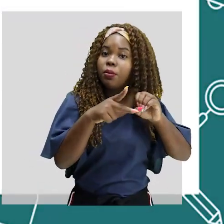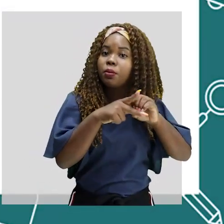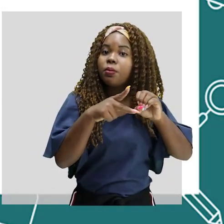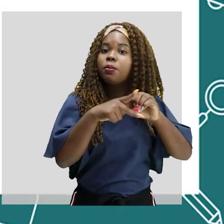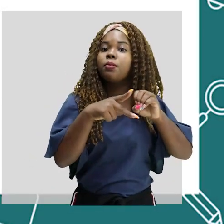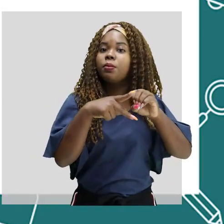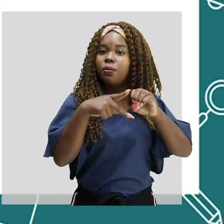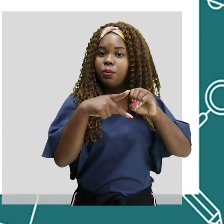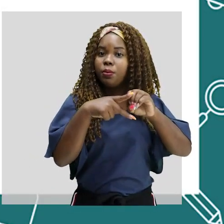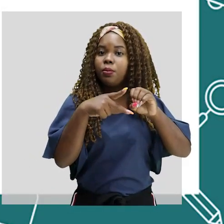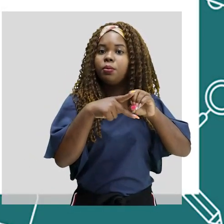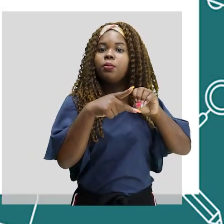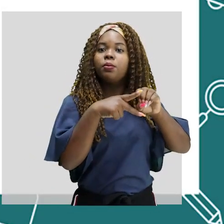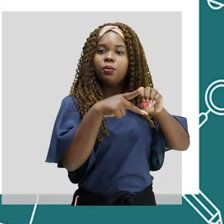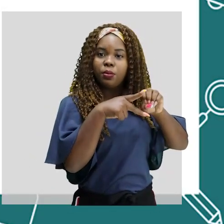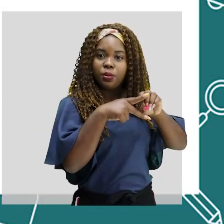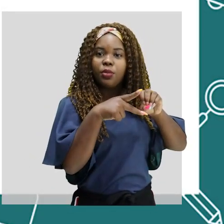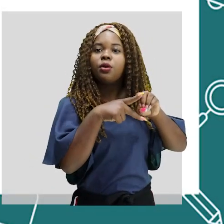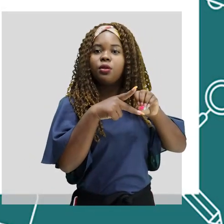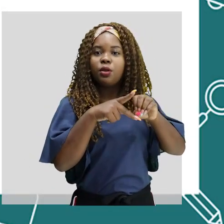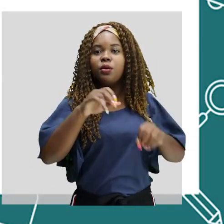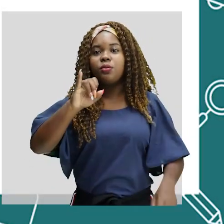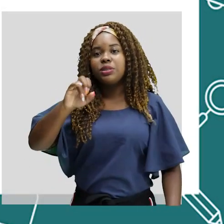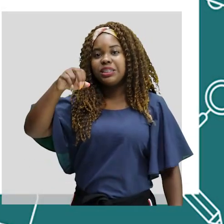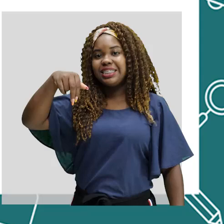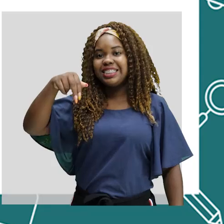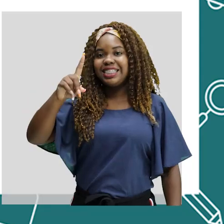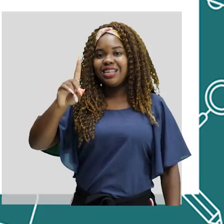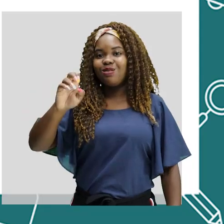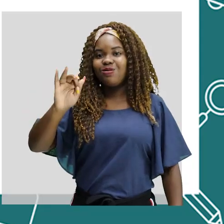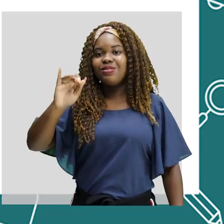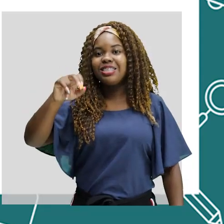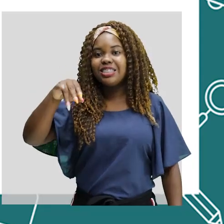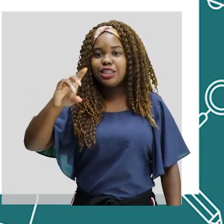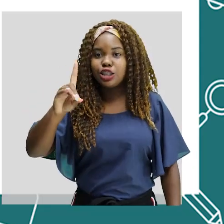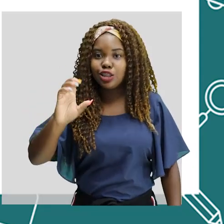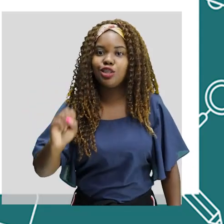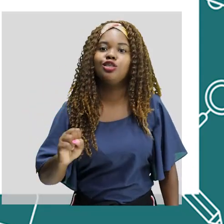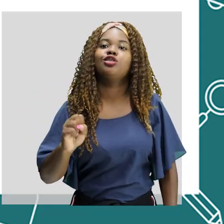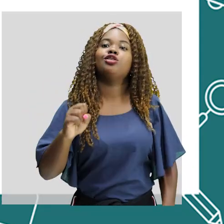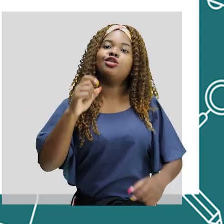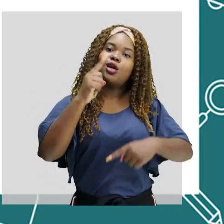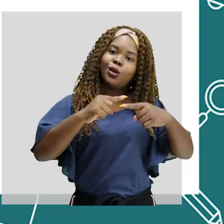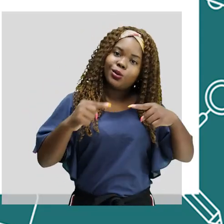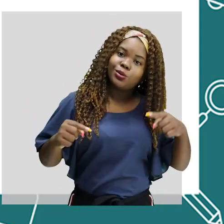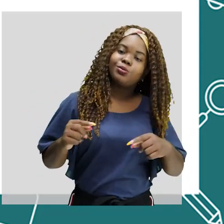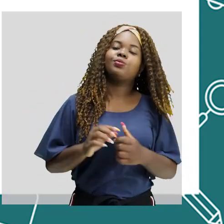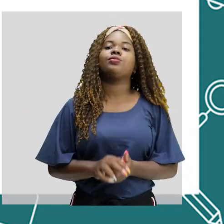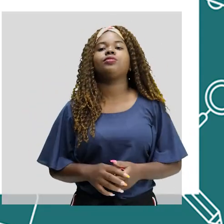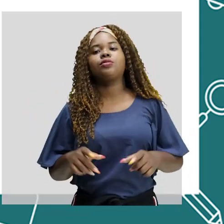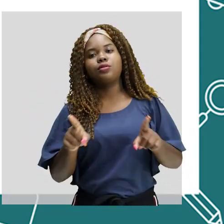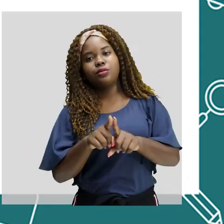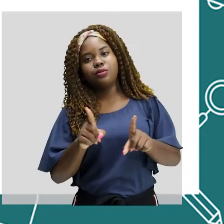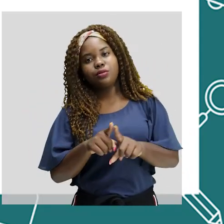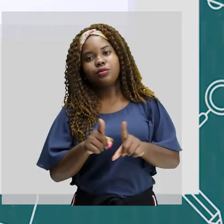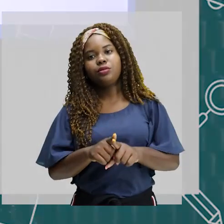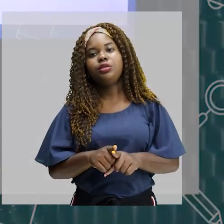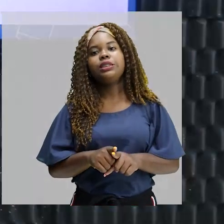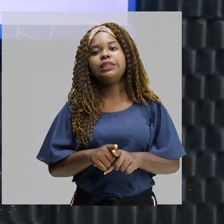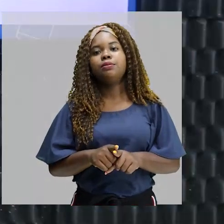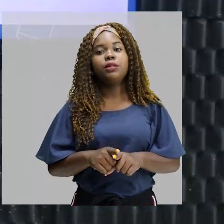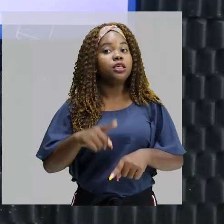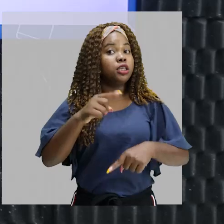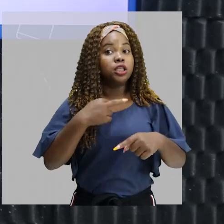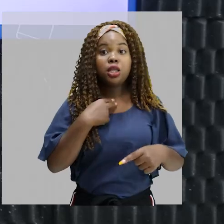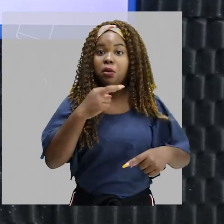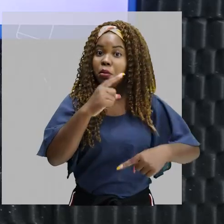certo? Então, los pronombres indefinidos, pronomes indefinidos variáveis, indefinidos invariáveis,